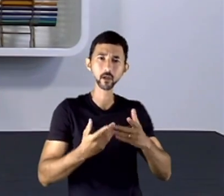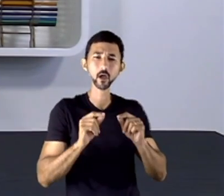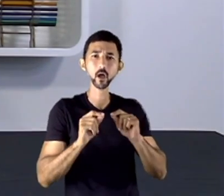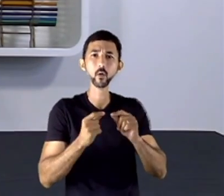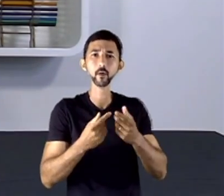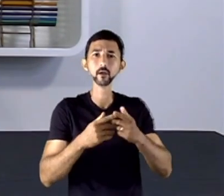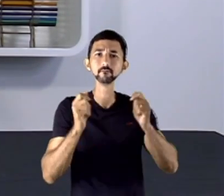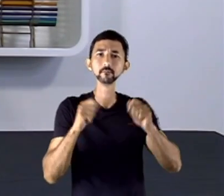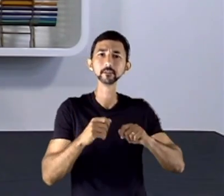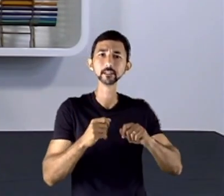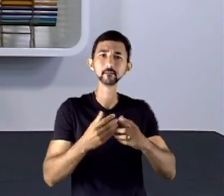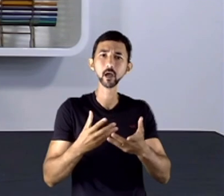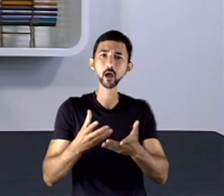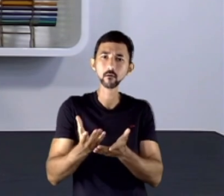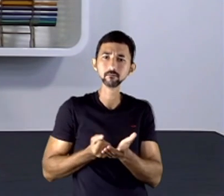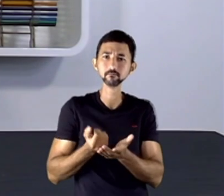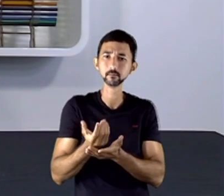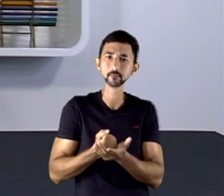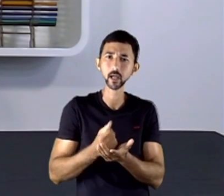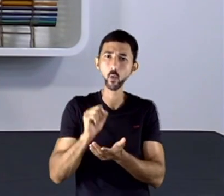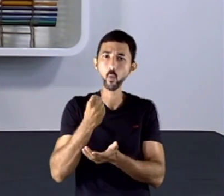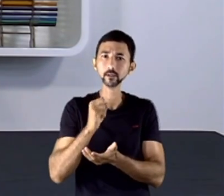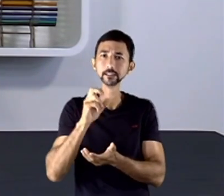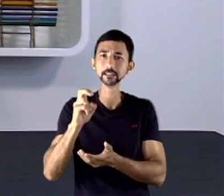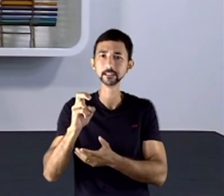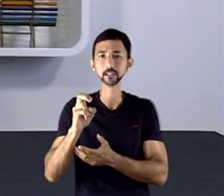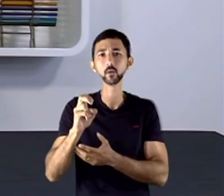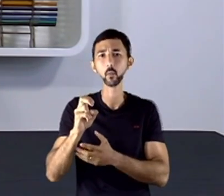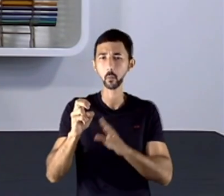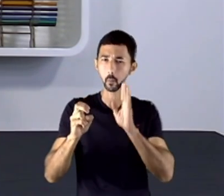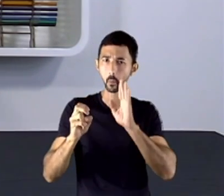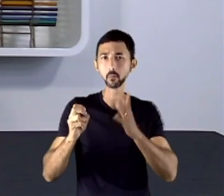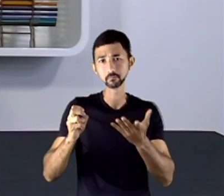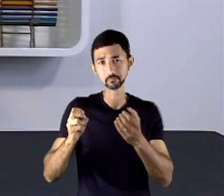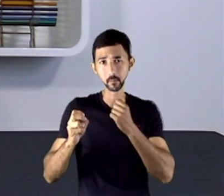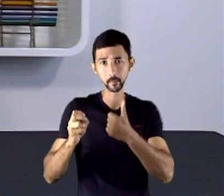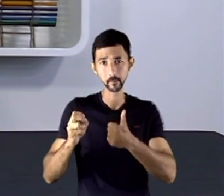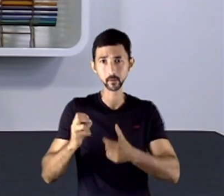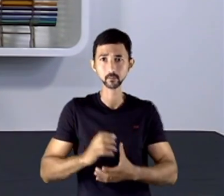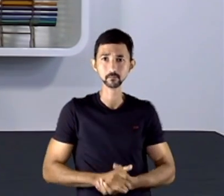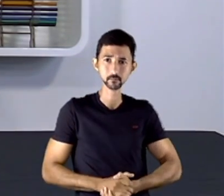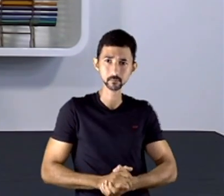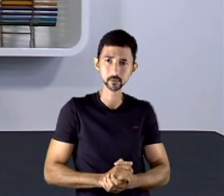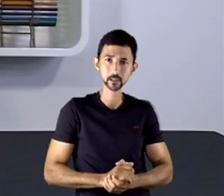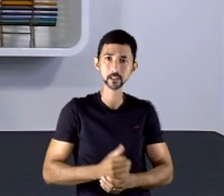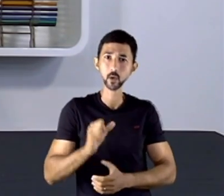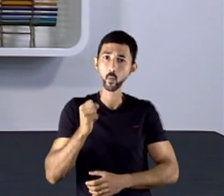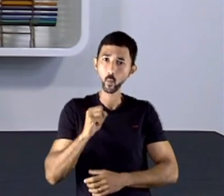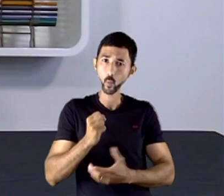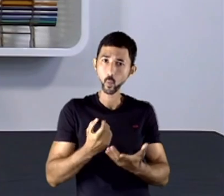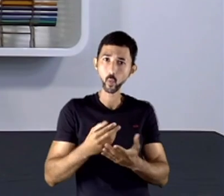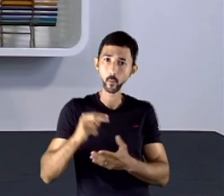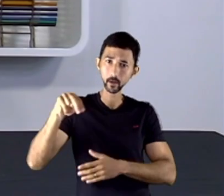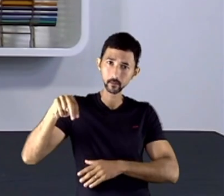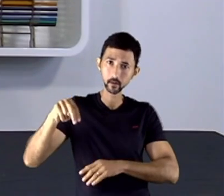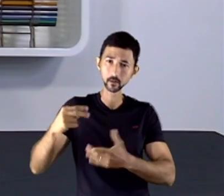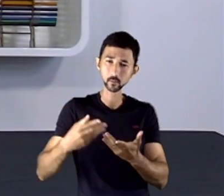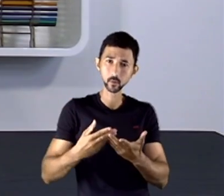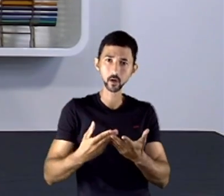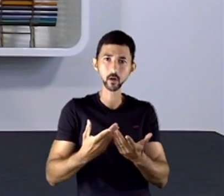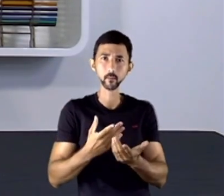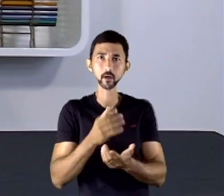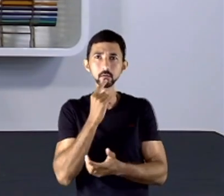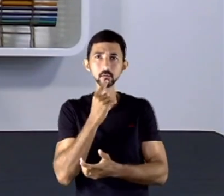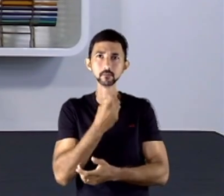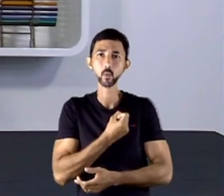Se é possível arrecadar R$85, estava tranquilo, né? Teria que dar um número natural quando eu pegasse